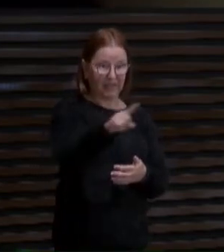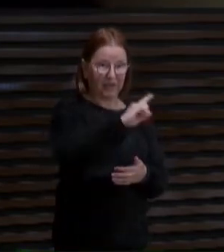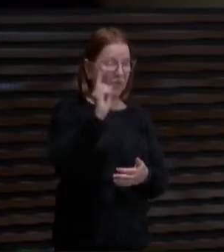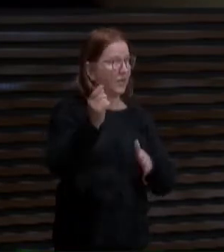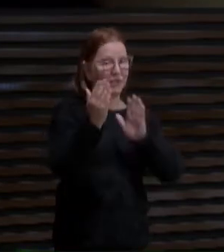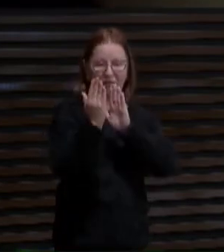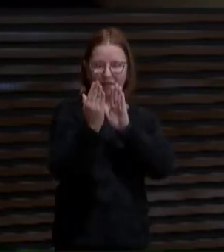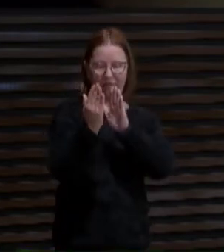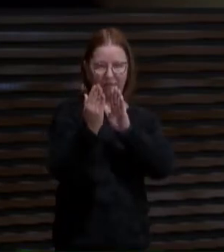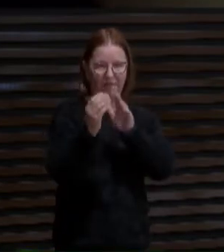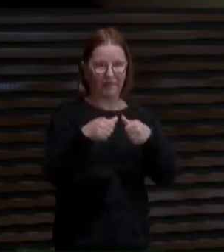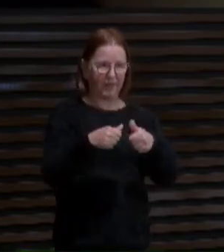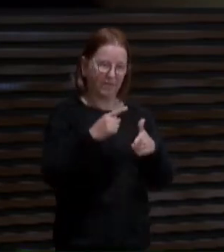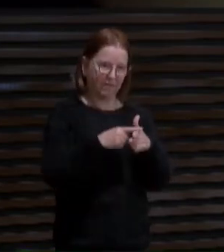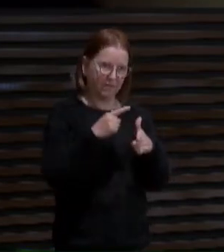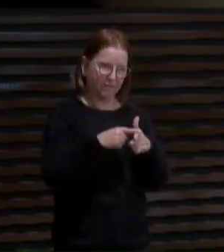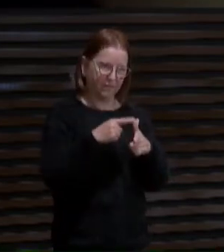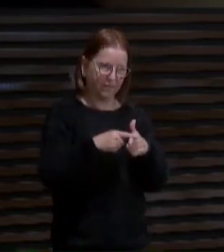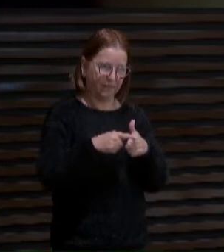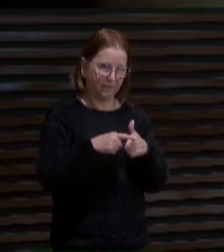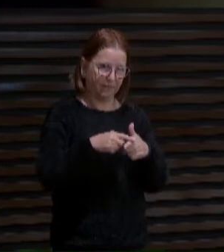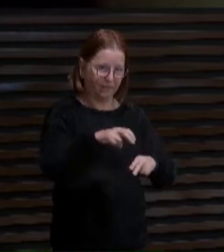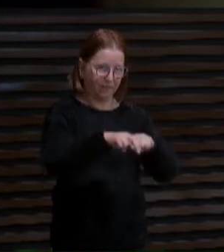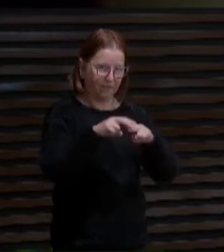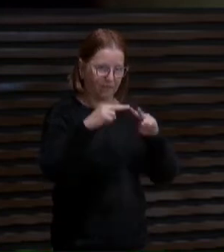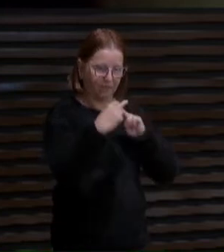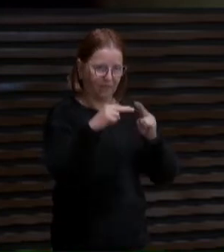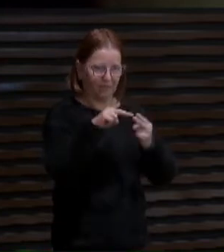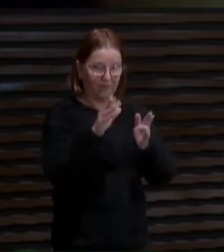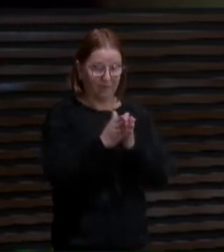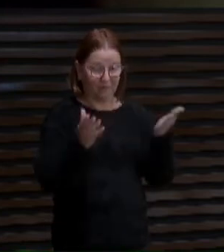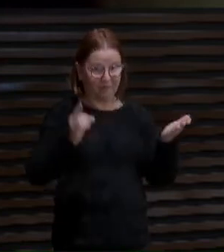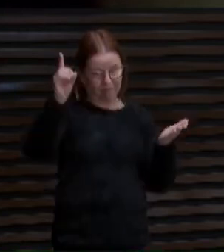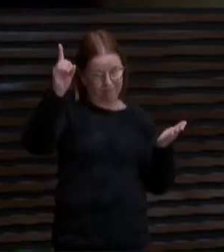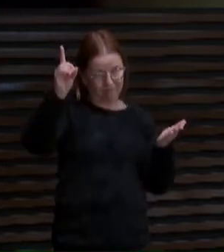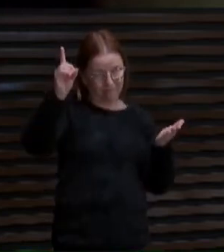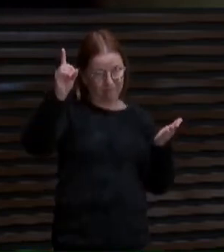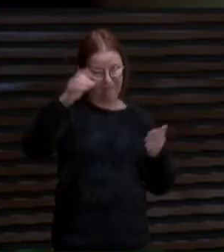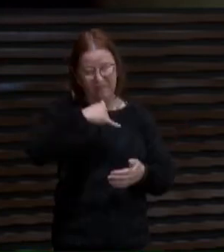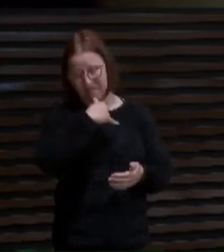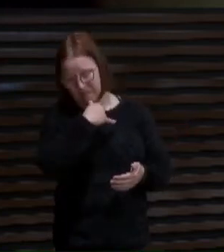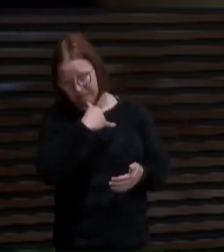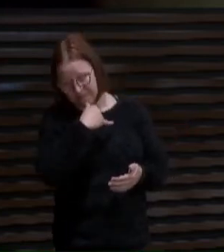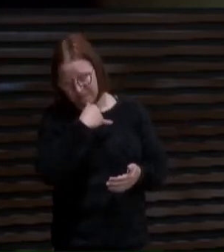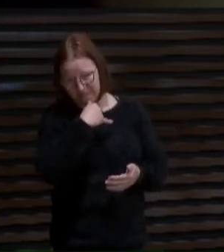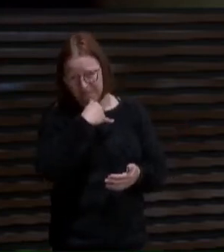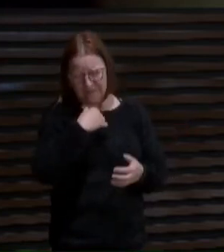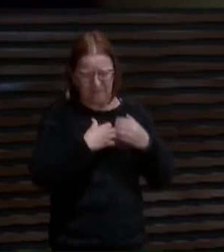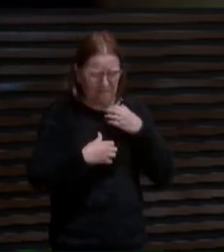essa situações pela perspectiva bíblica o pesar a tristeza